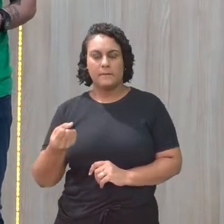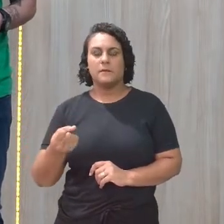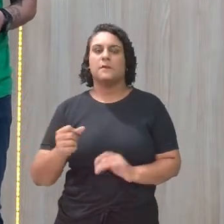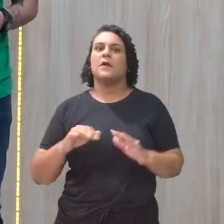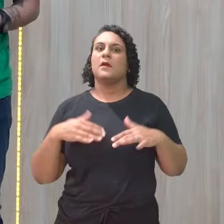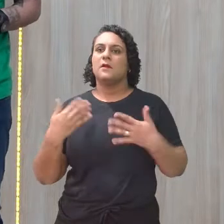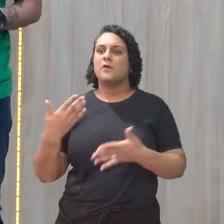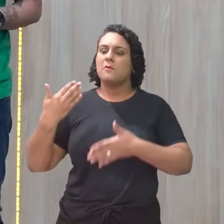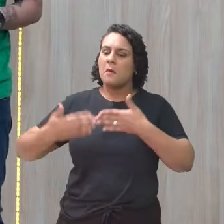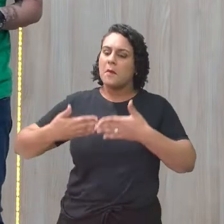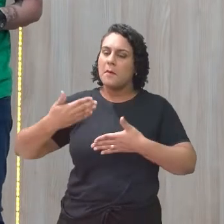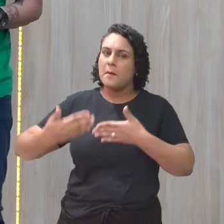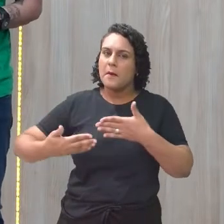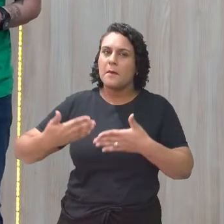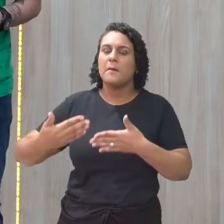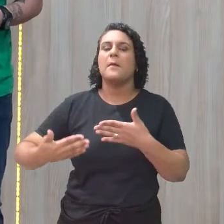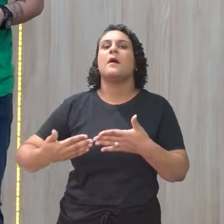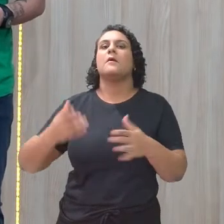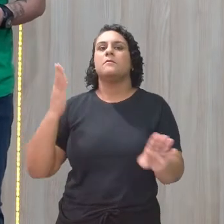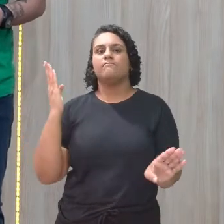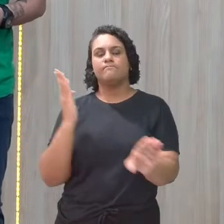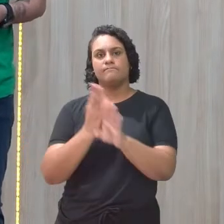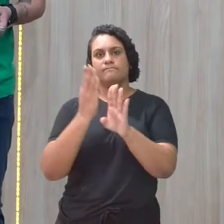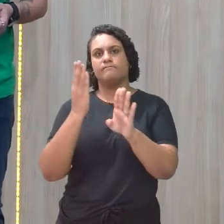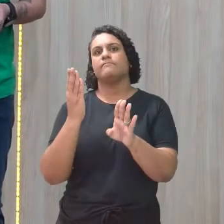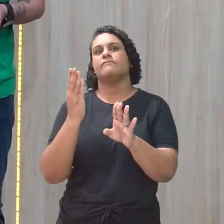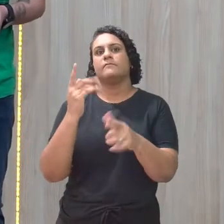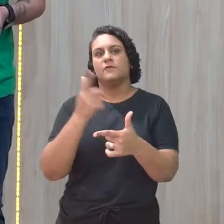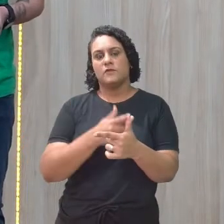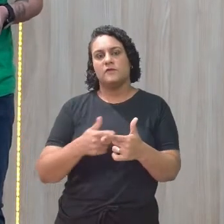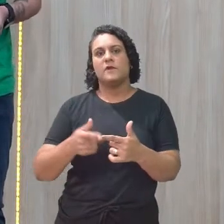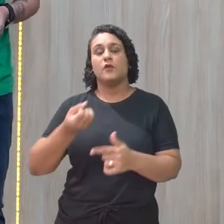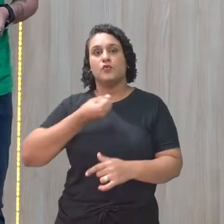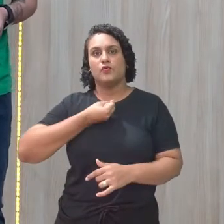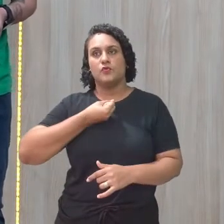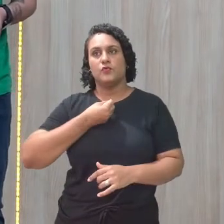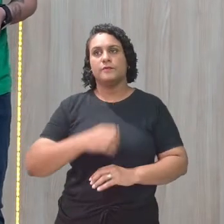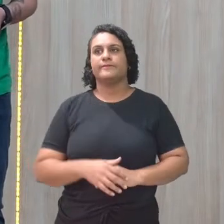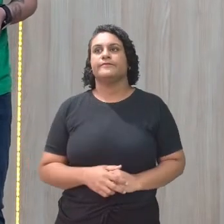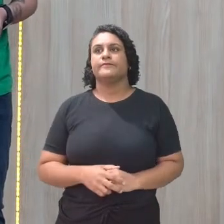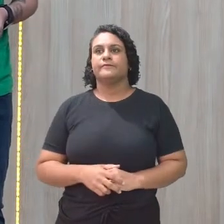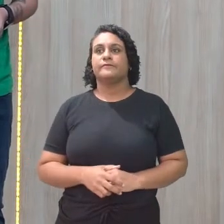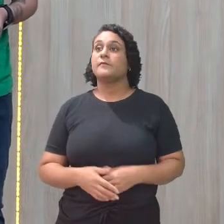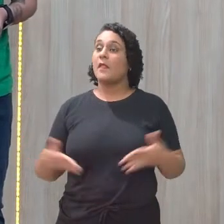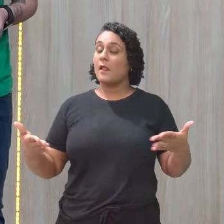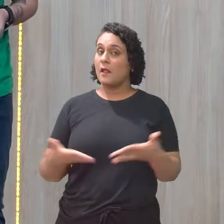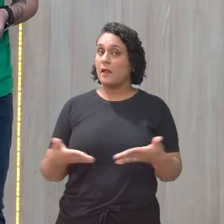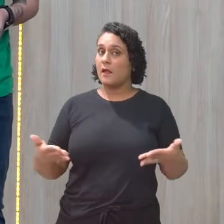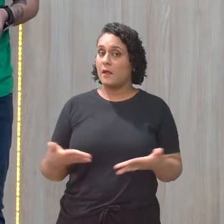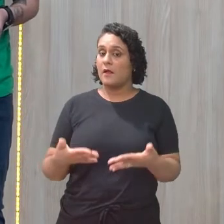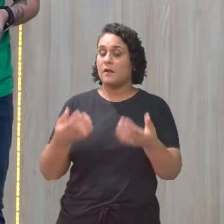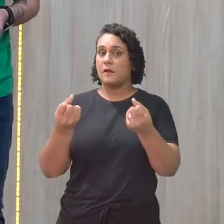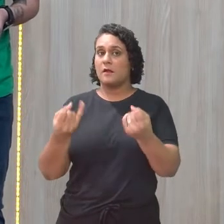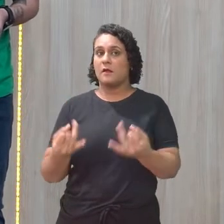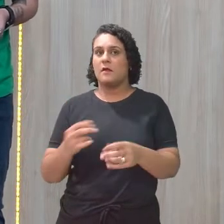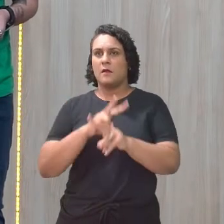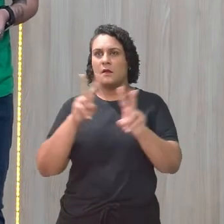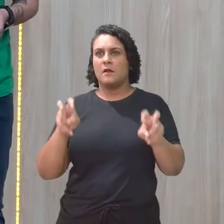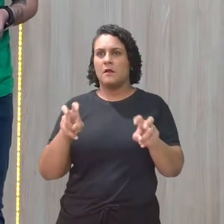passo para encontrar os divisores de um número. E agora, como eu disse no início da aula, o tema